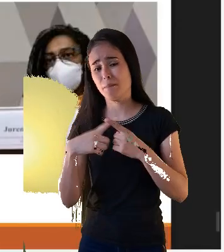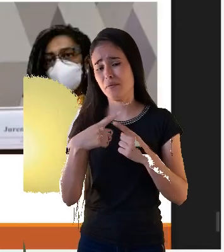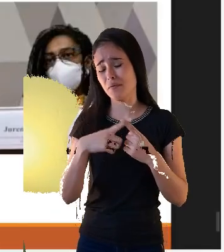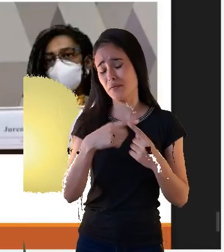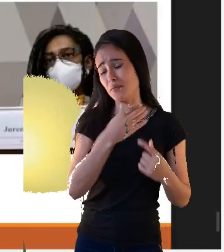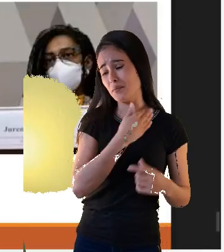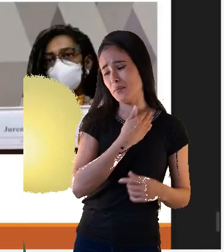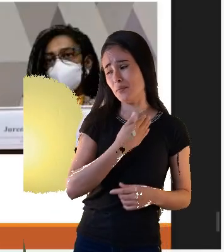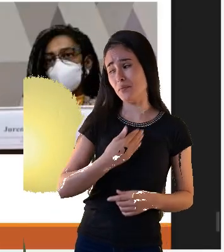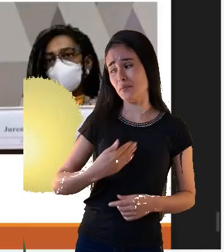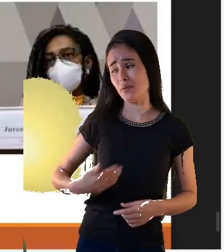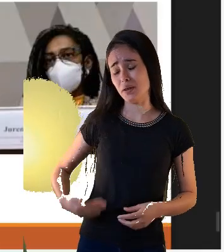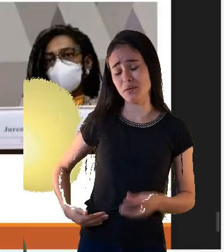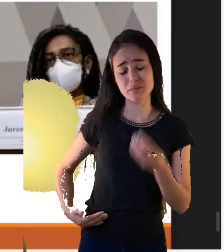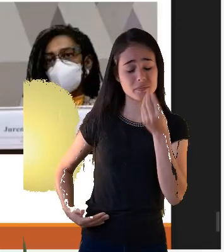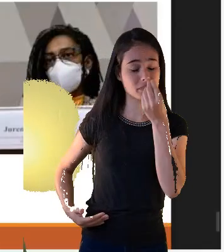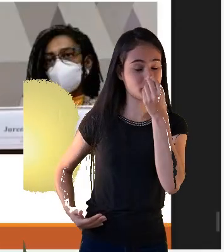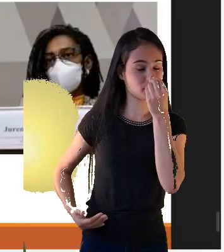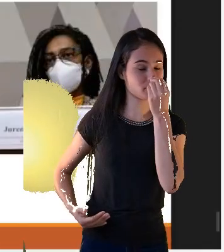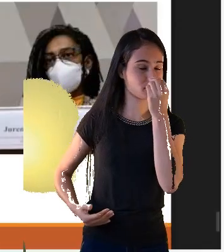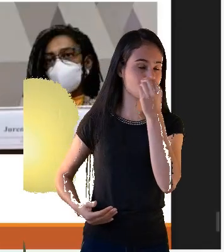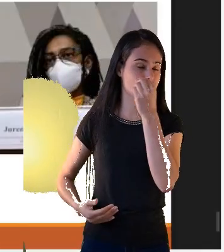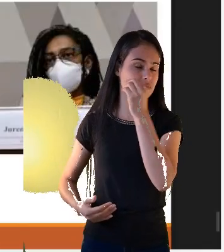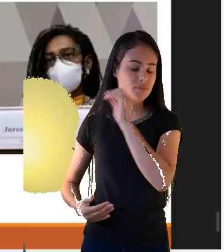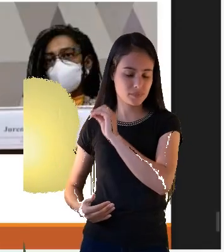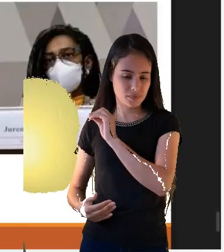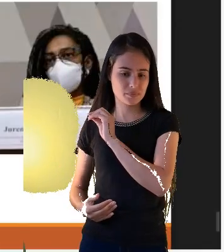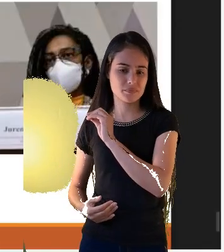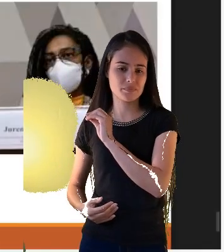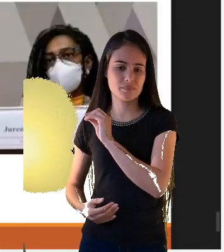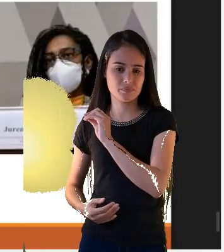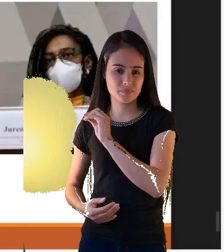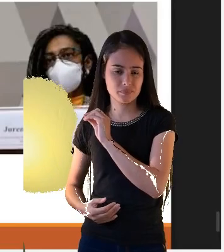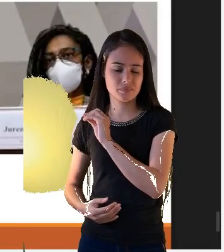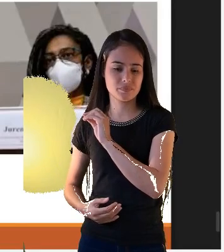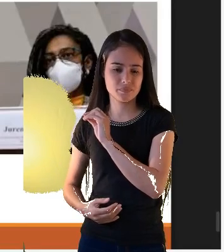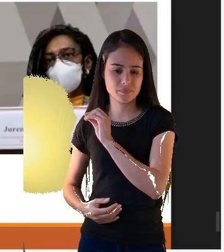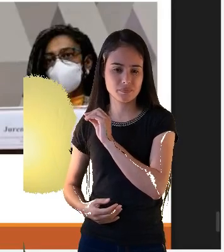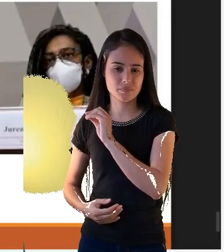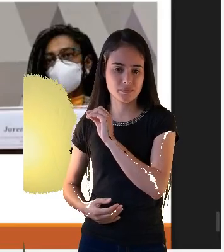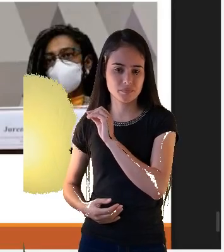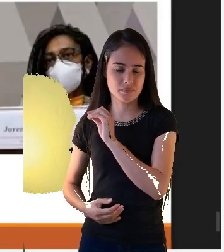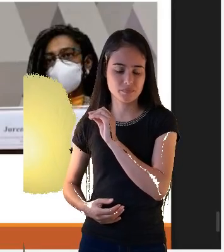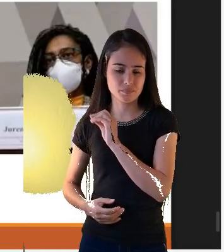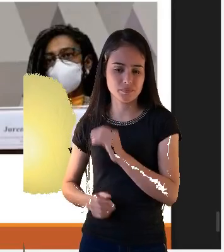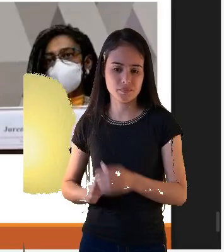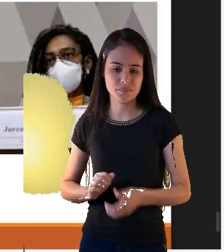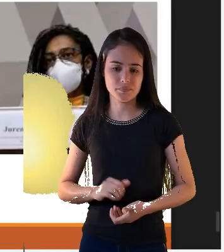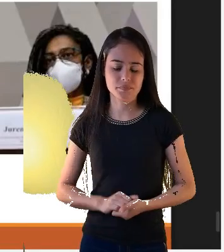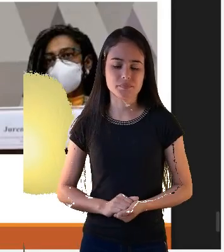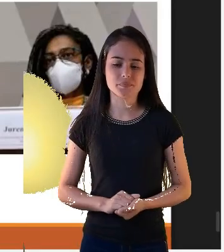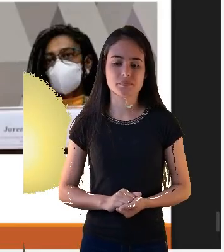população negra. E ela também tem um trabalho importantíssimo de saúde das mulheres negras,